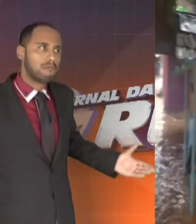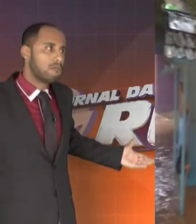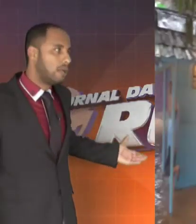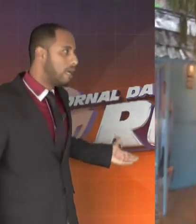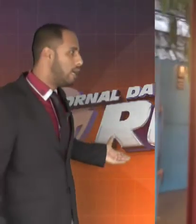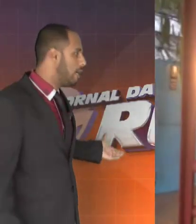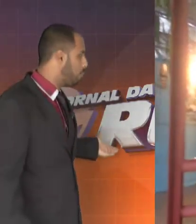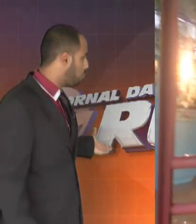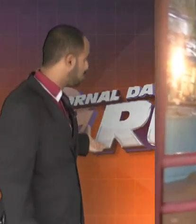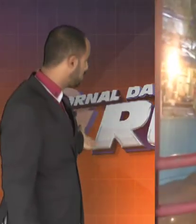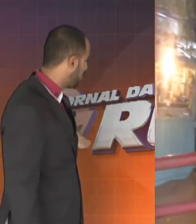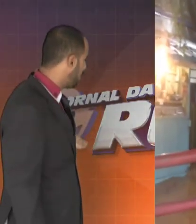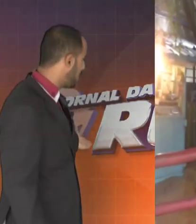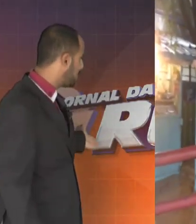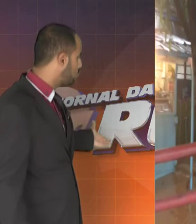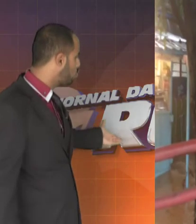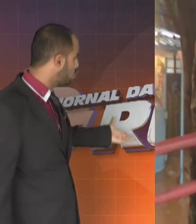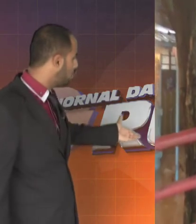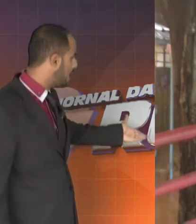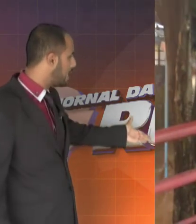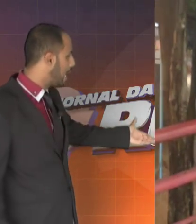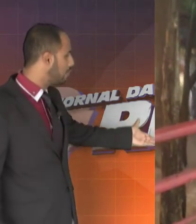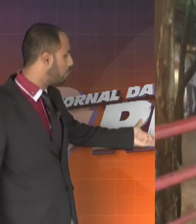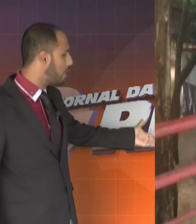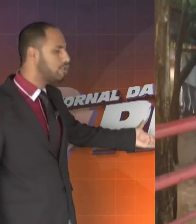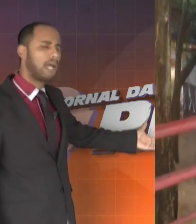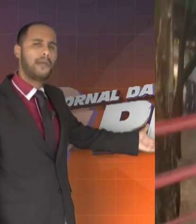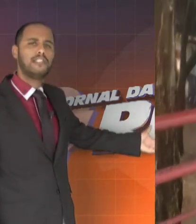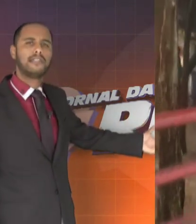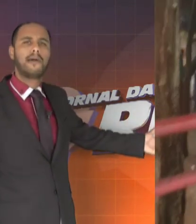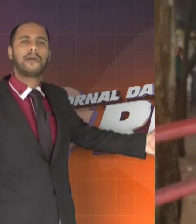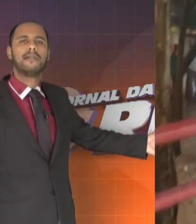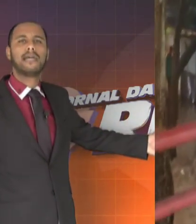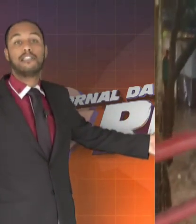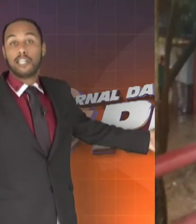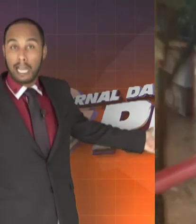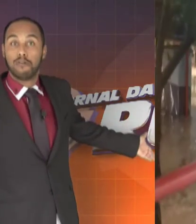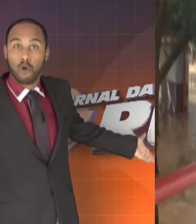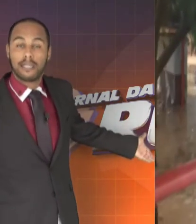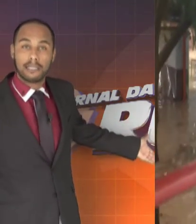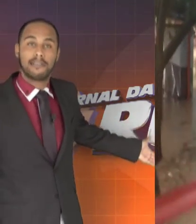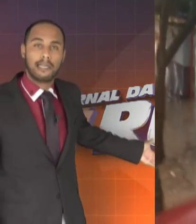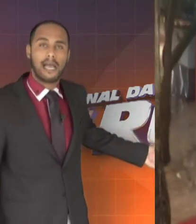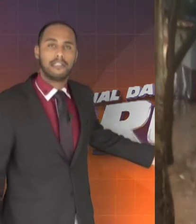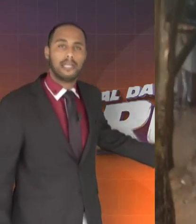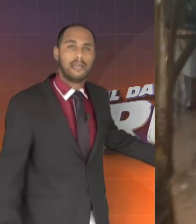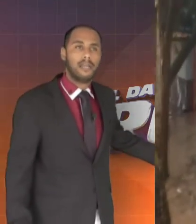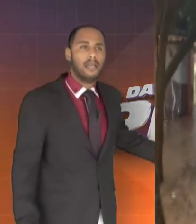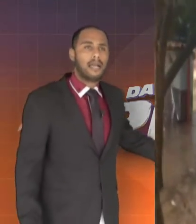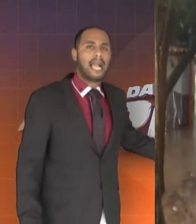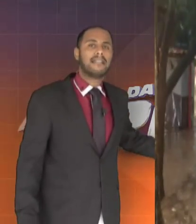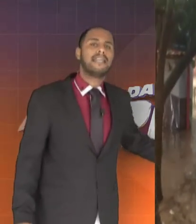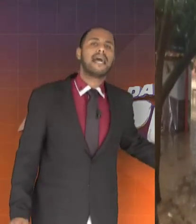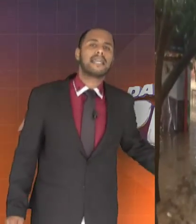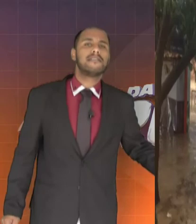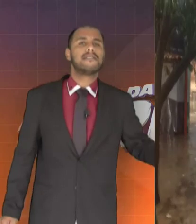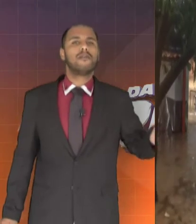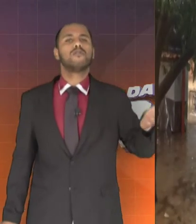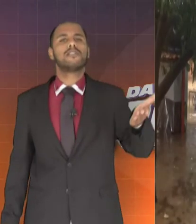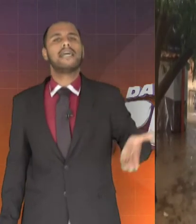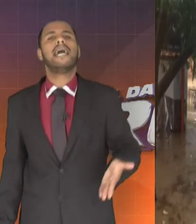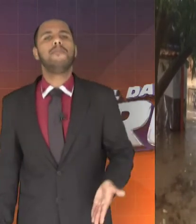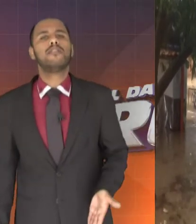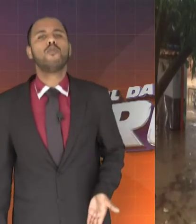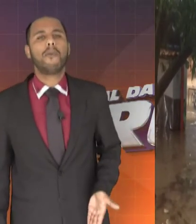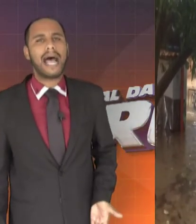absurdo. Você vê aqui tudo alagado, praticamente dá para andar de canoa na cidade, né? Cadê a